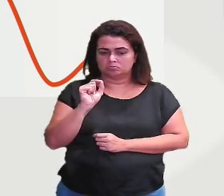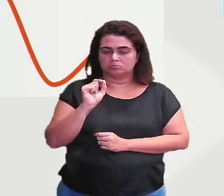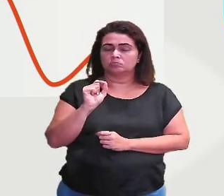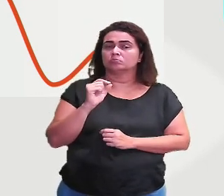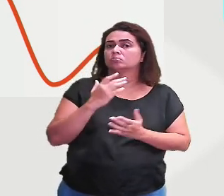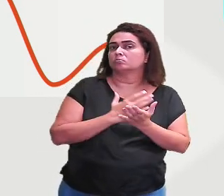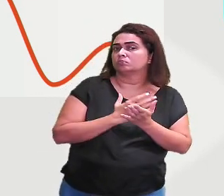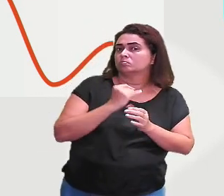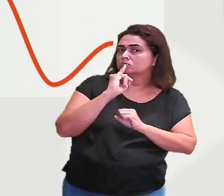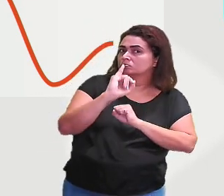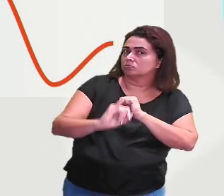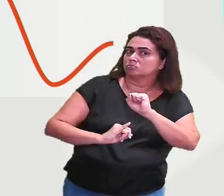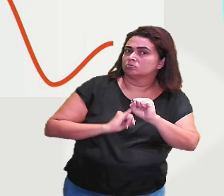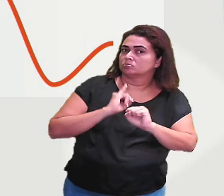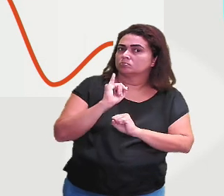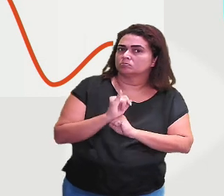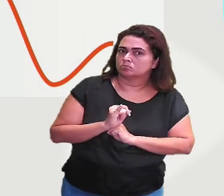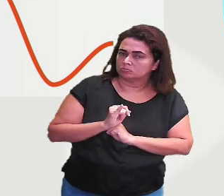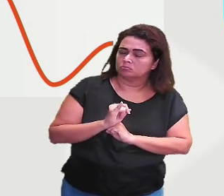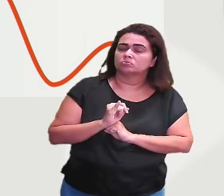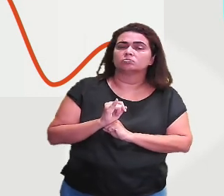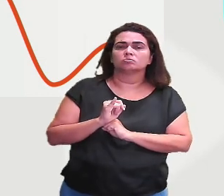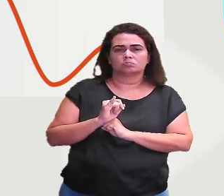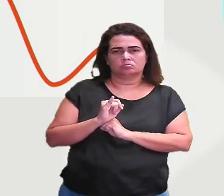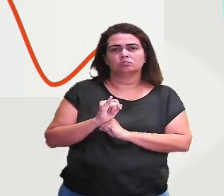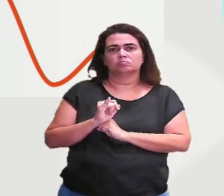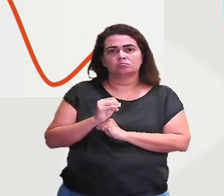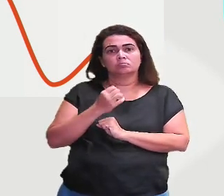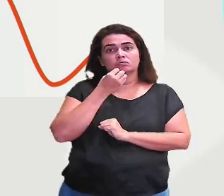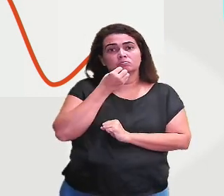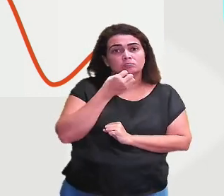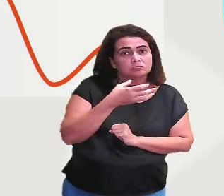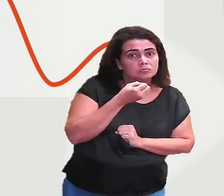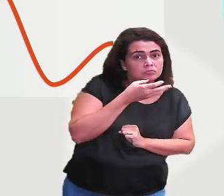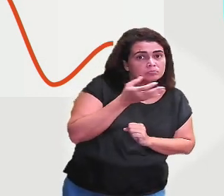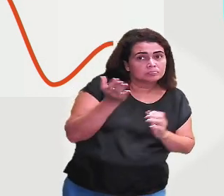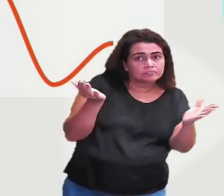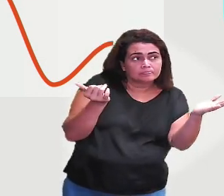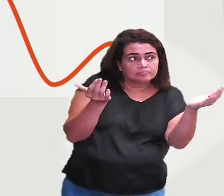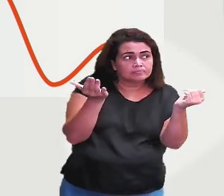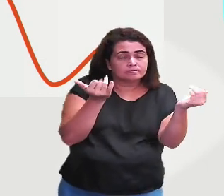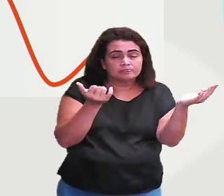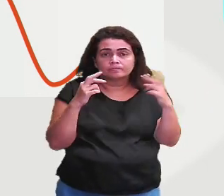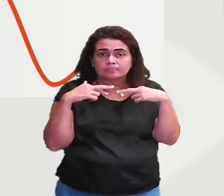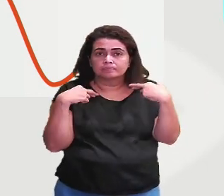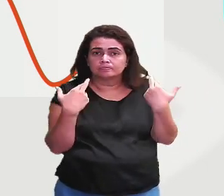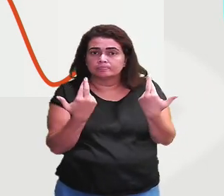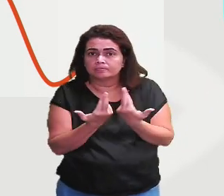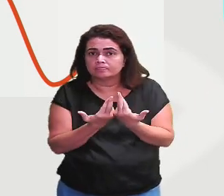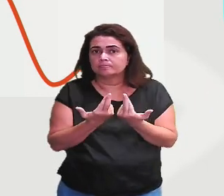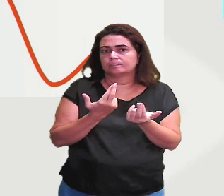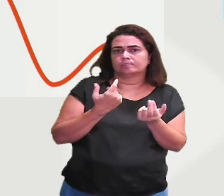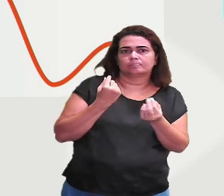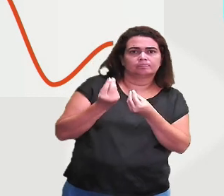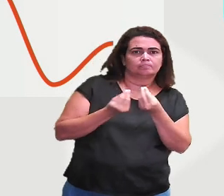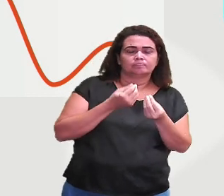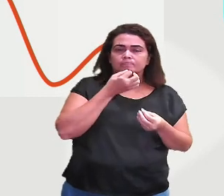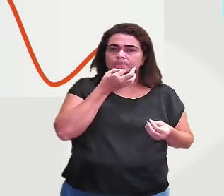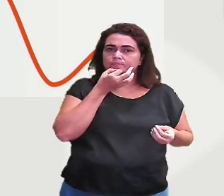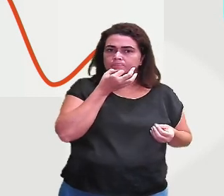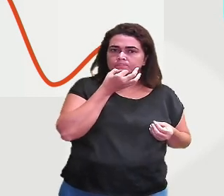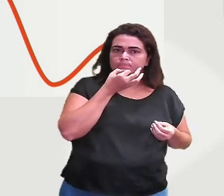perceber que realmente é uma coisa interessante, vão começar a se juntar, se reunir, alinhar pensamento, criar